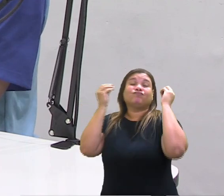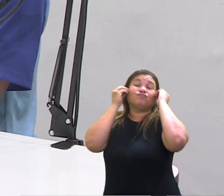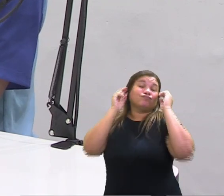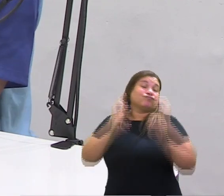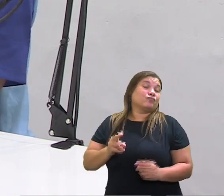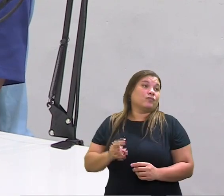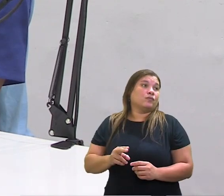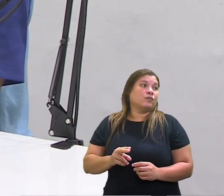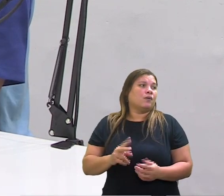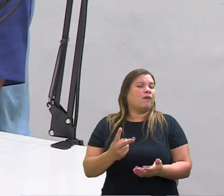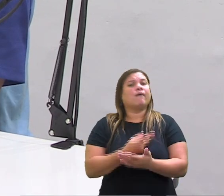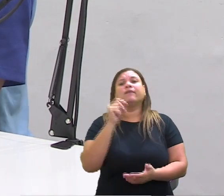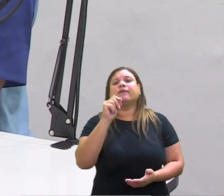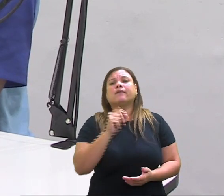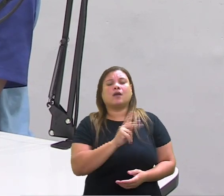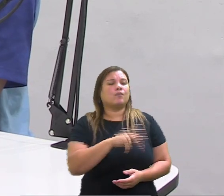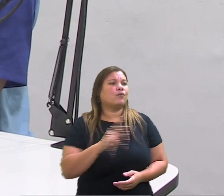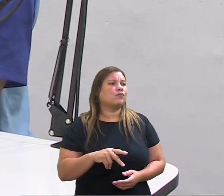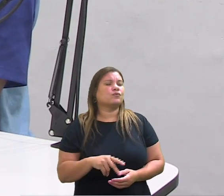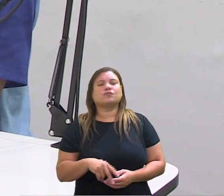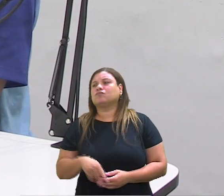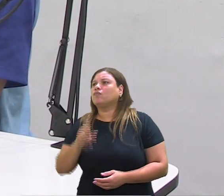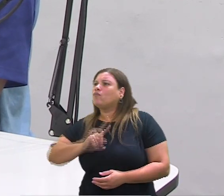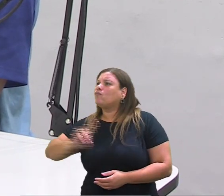dele, você já desacatou ele. E